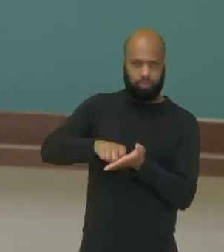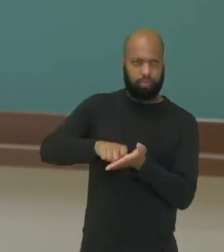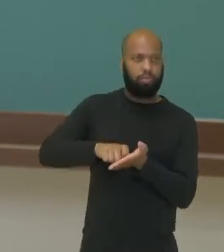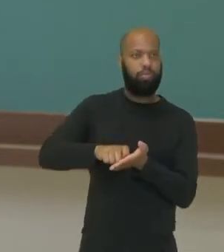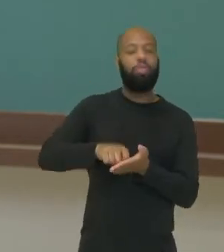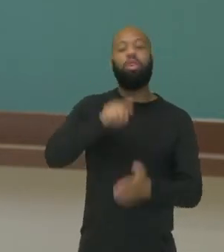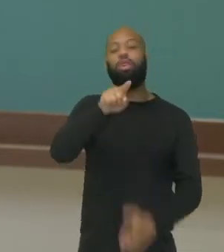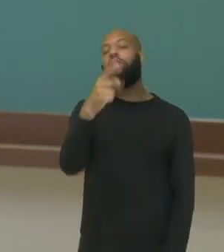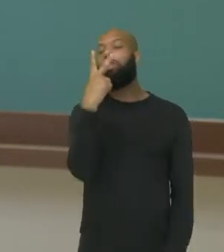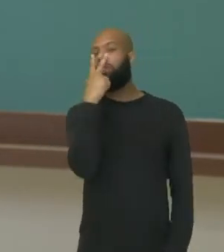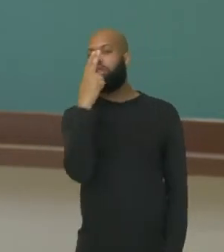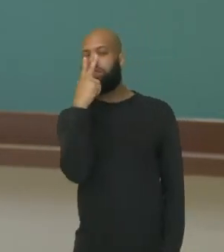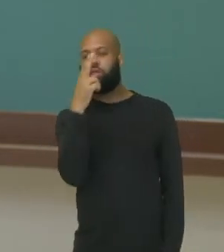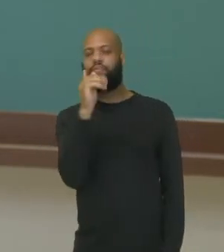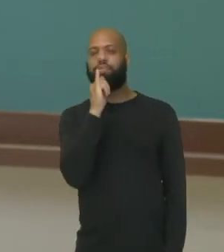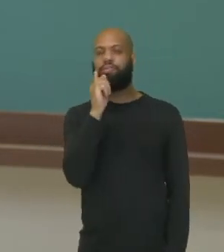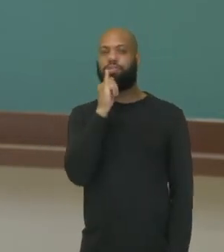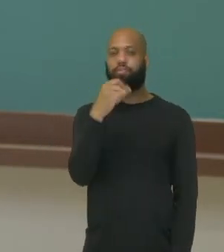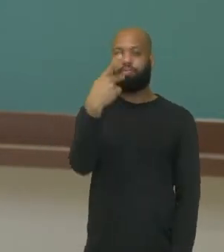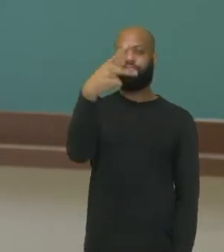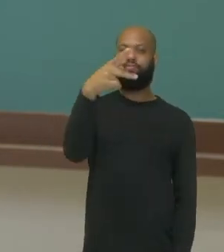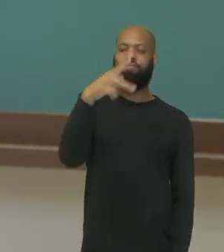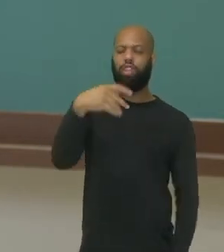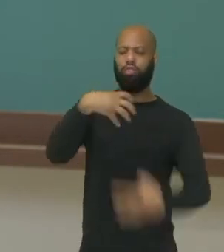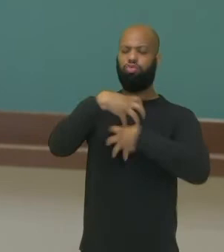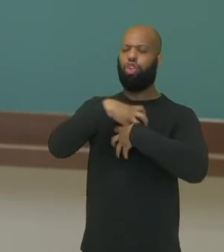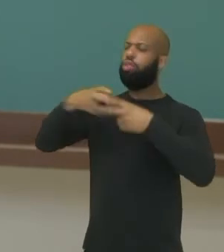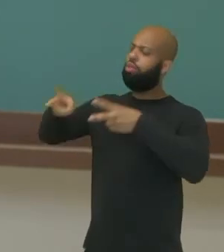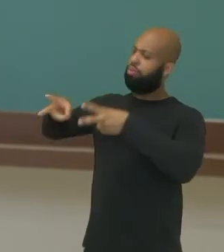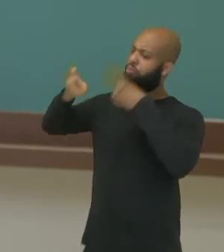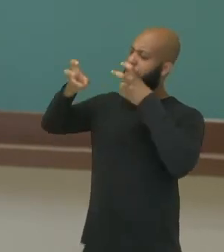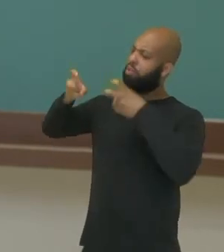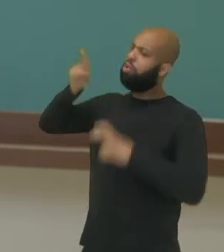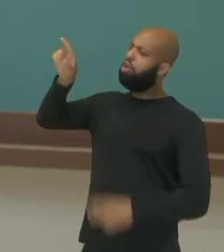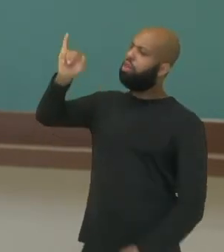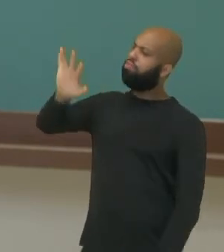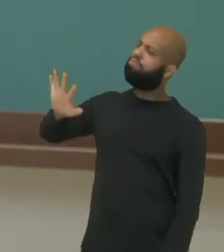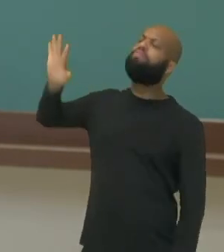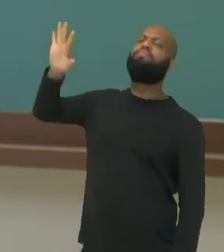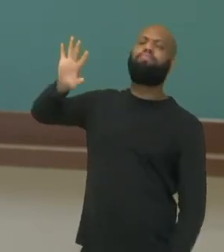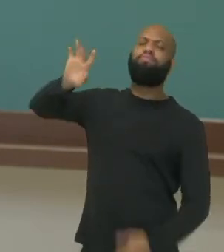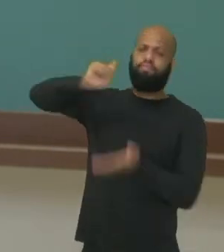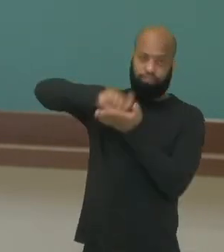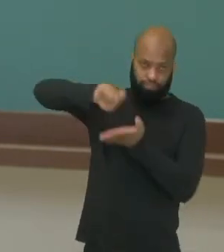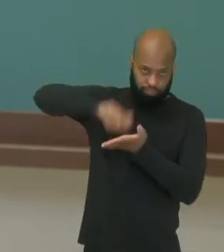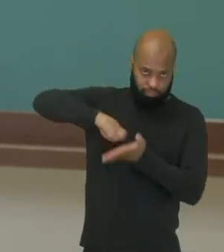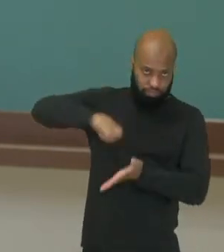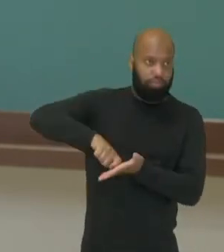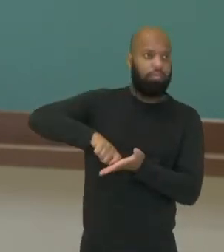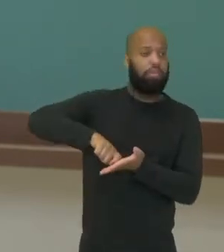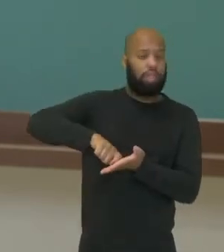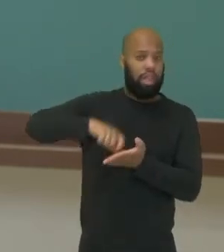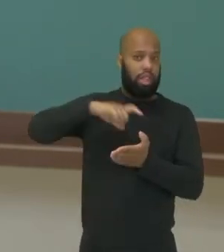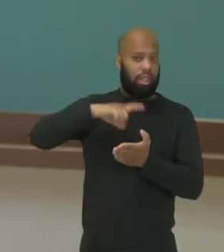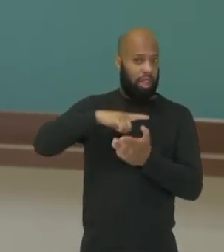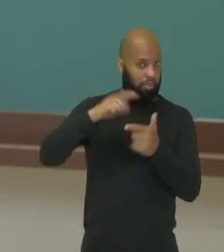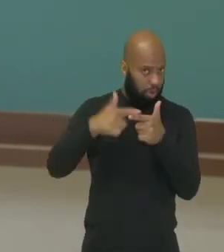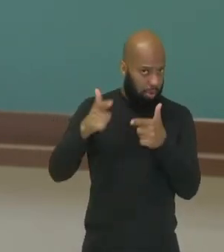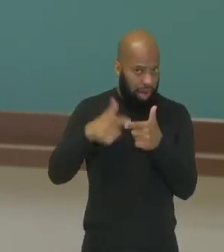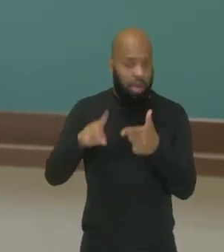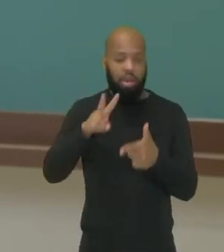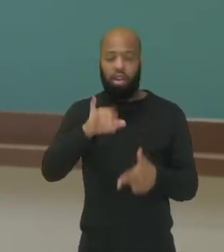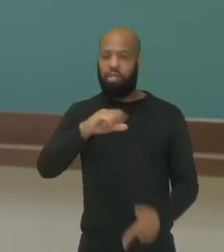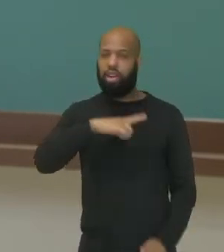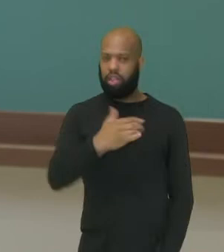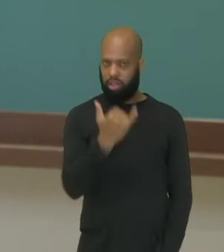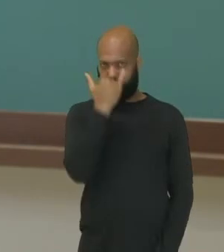Você acha que essa percepção que você está tendo sobre essa imagem, aquilo que ela está relatando para você, tem algum problema? Vai